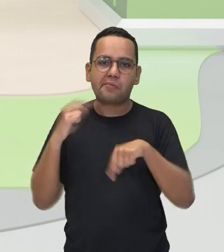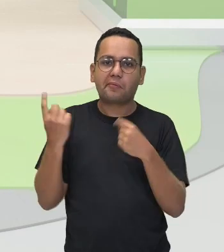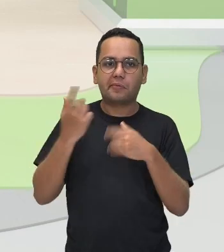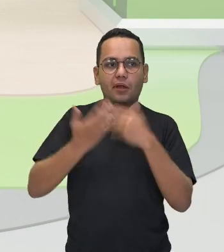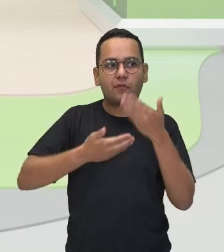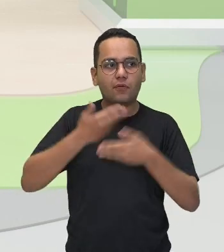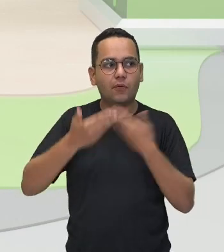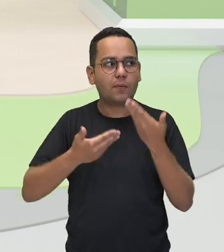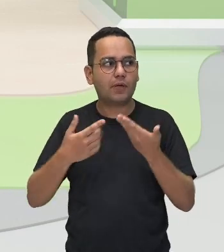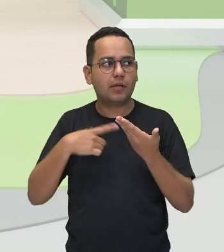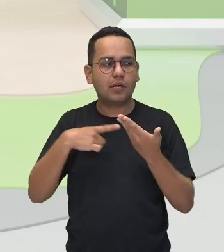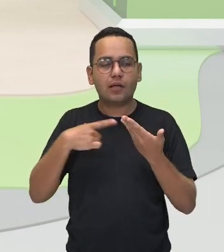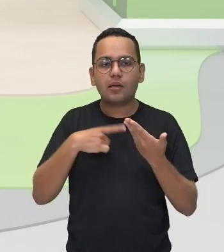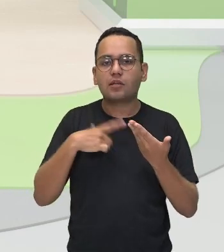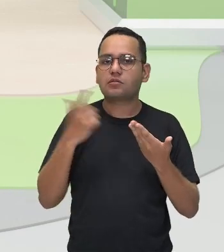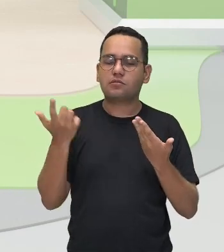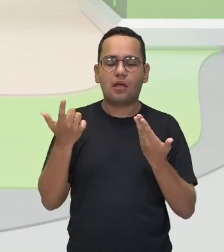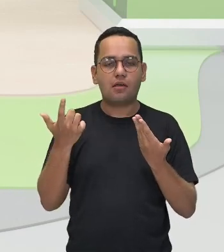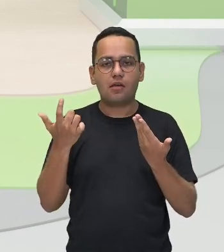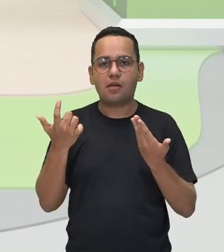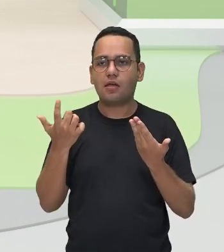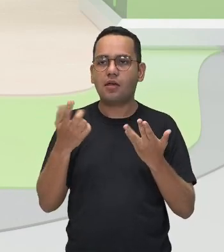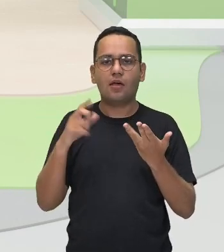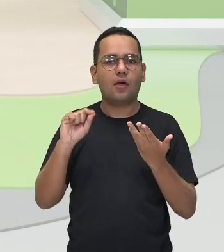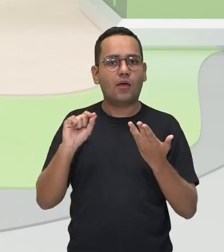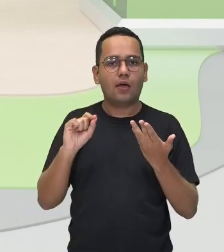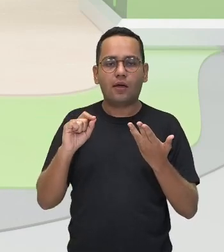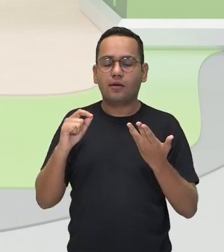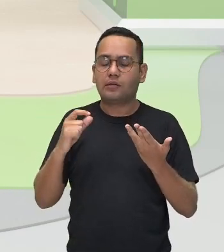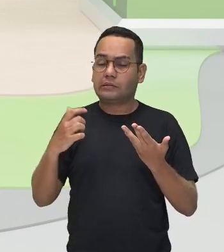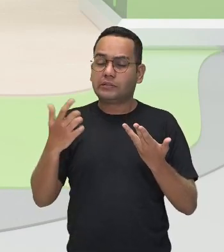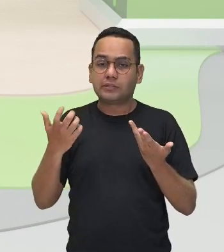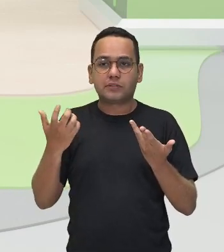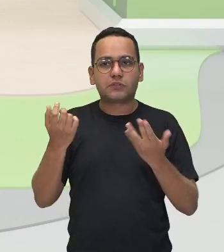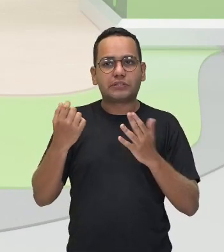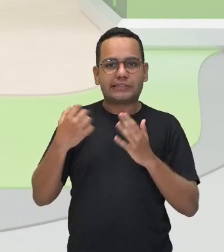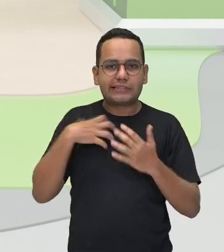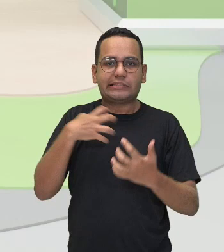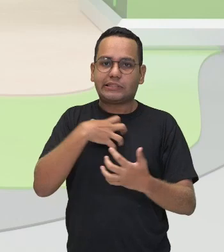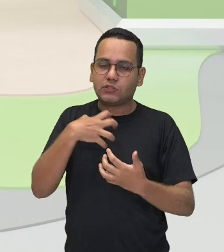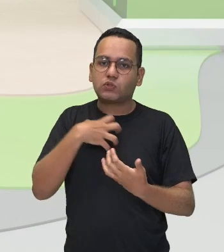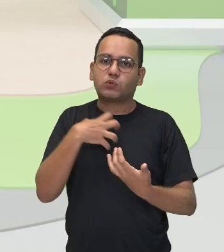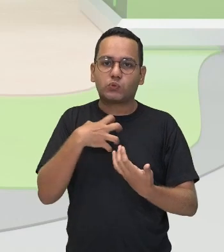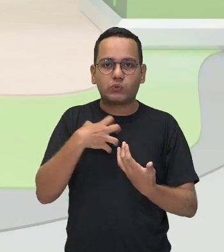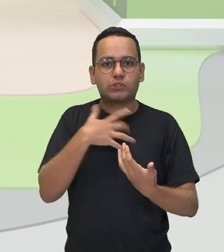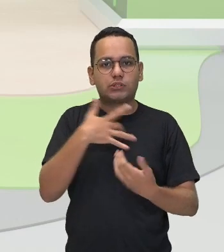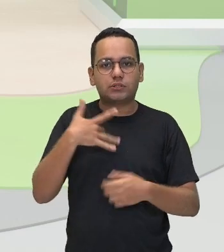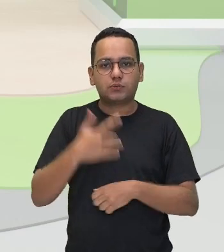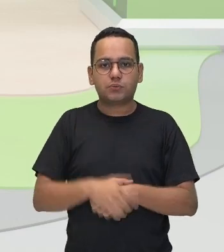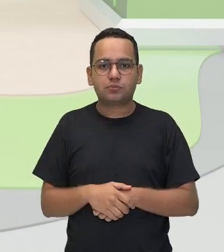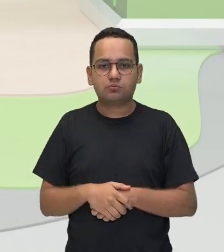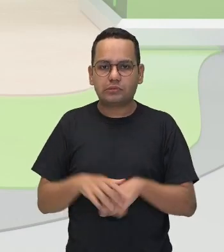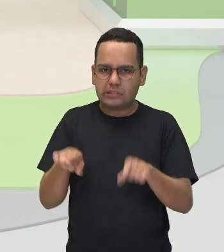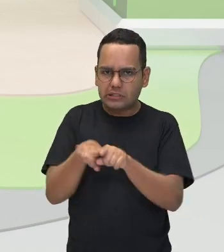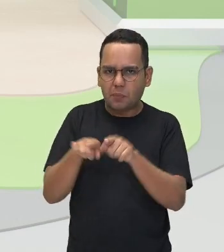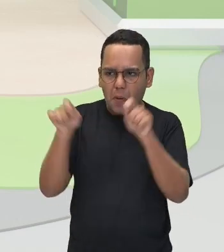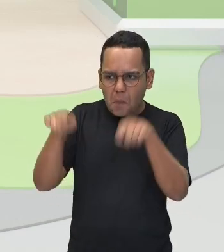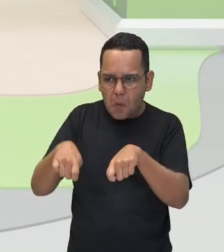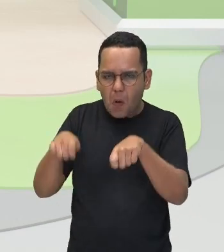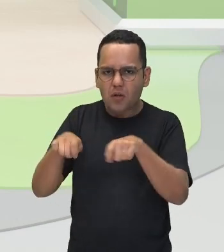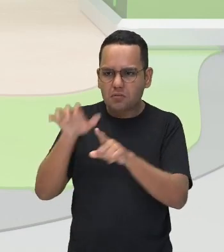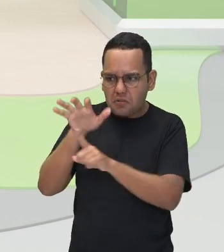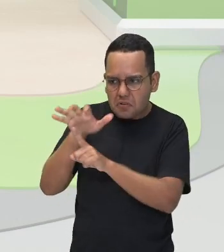ali alguns efeitos, né, de saúde. E será se vai causar também efeitos da saúde dos animais?